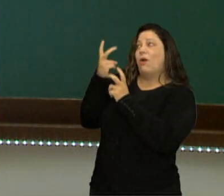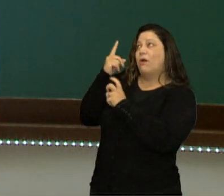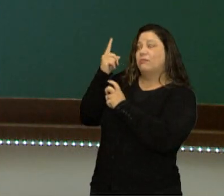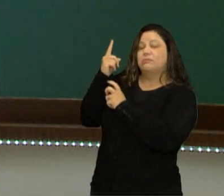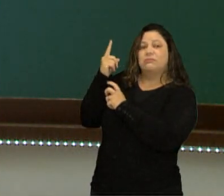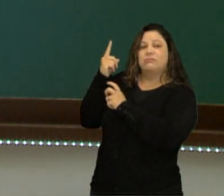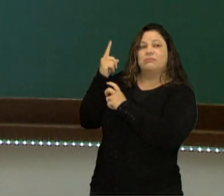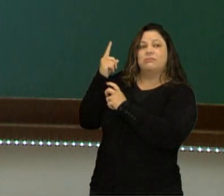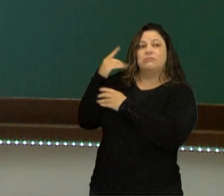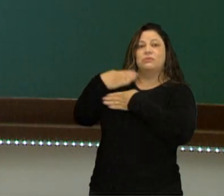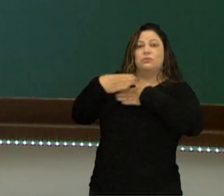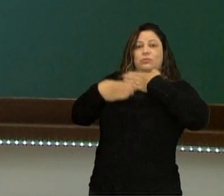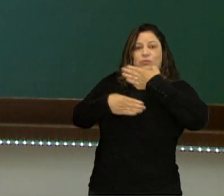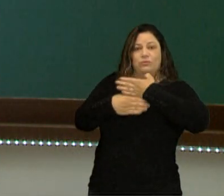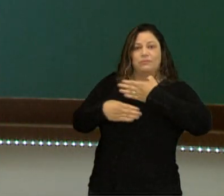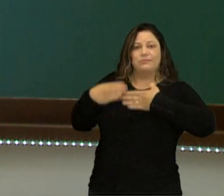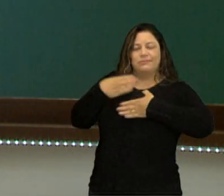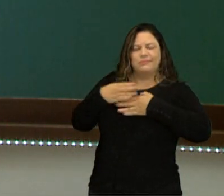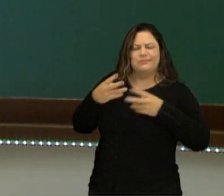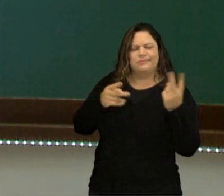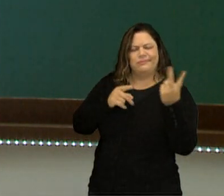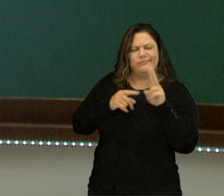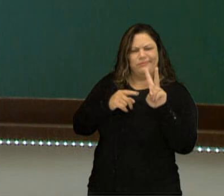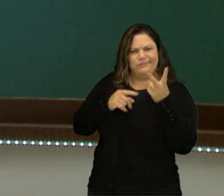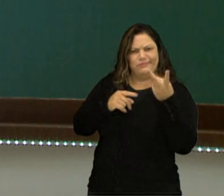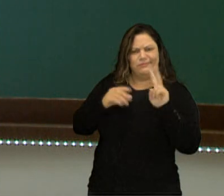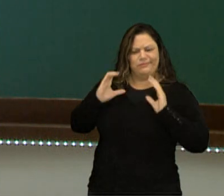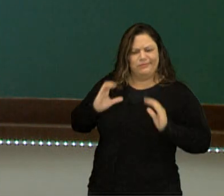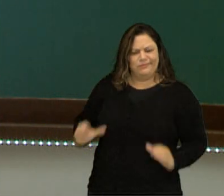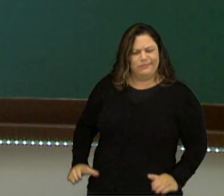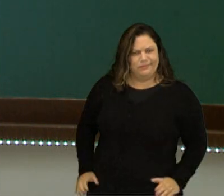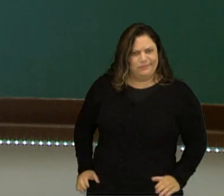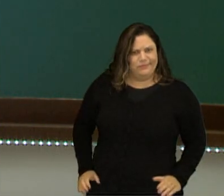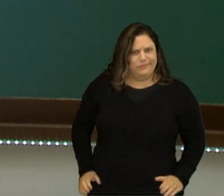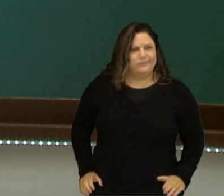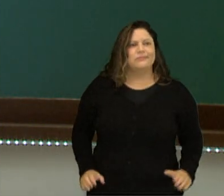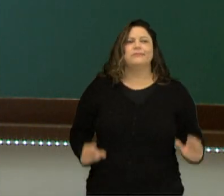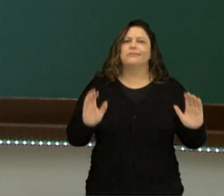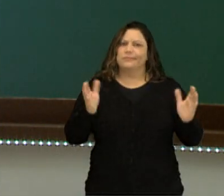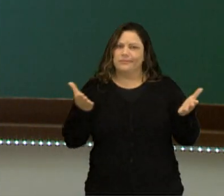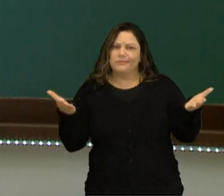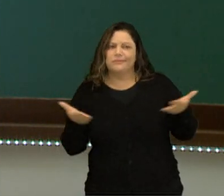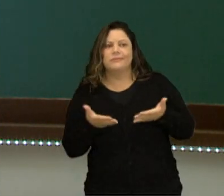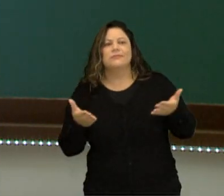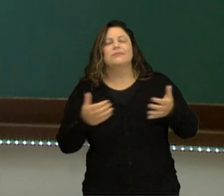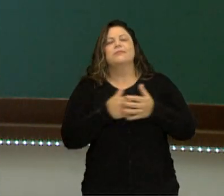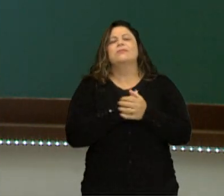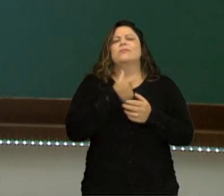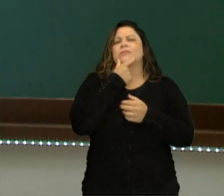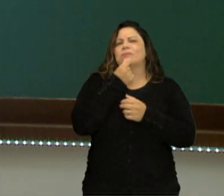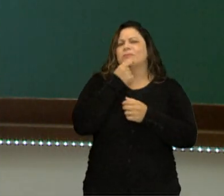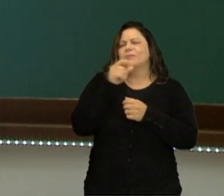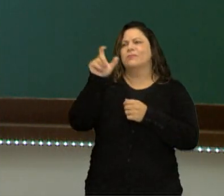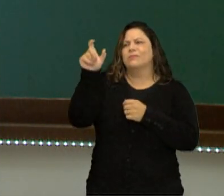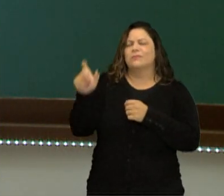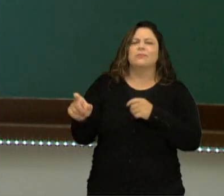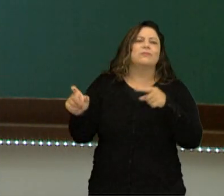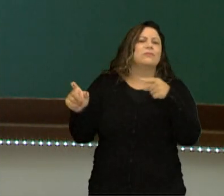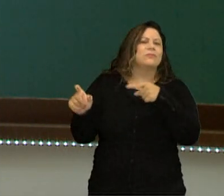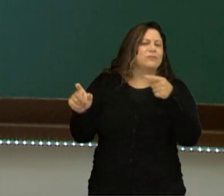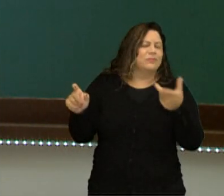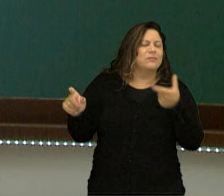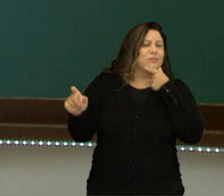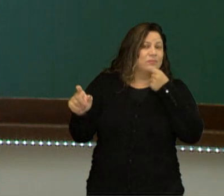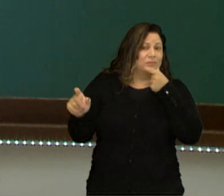os dois comportamentos, tá? Pessoal, um cara chamado, só vou mencionar o nome do cara, né? Um